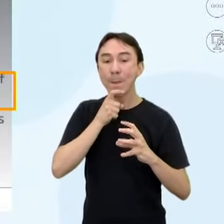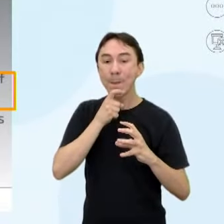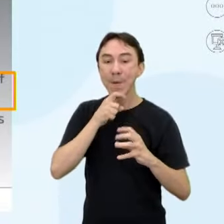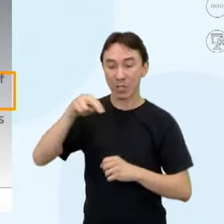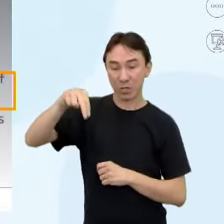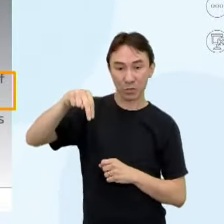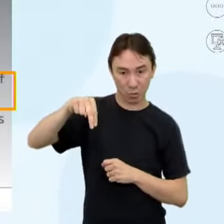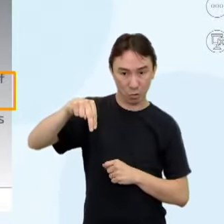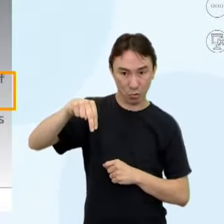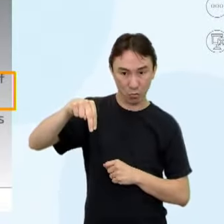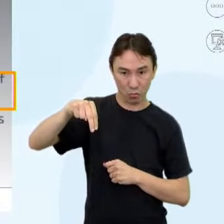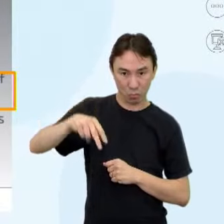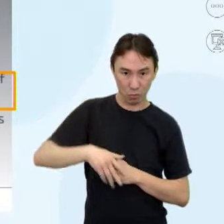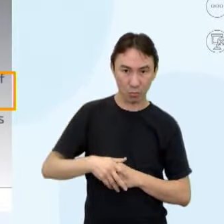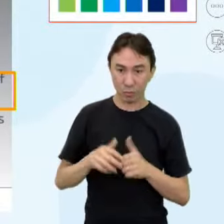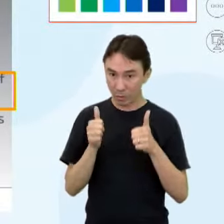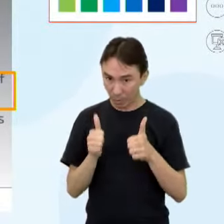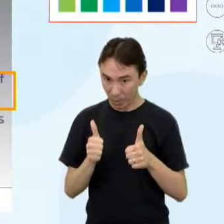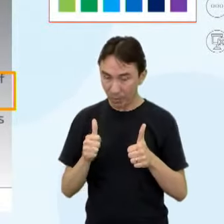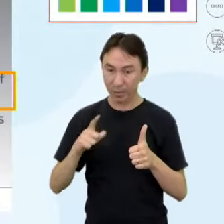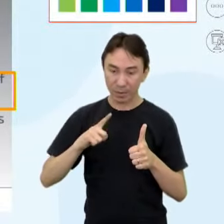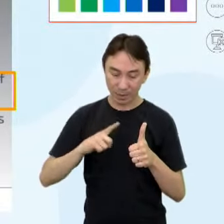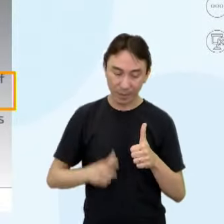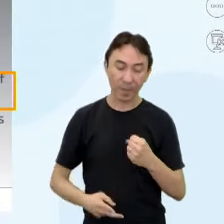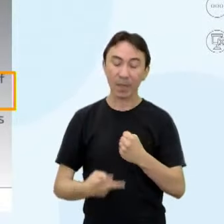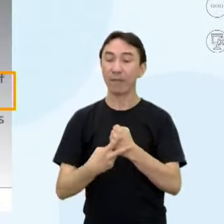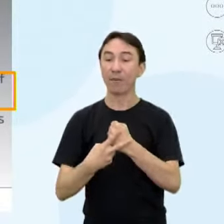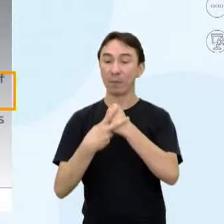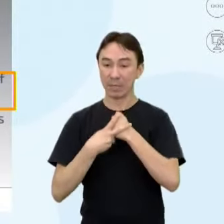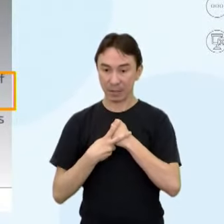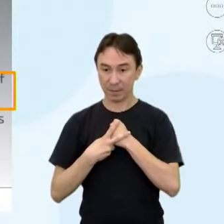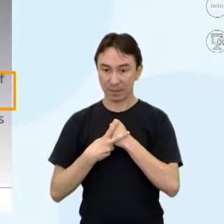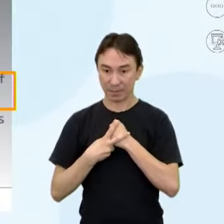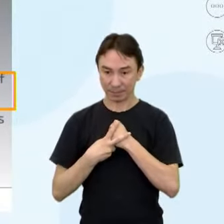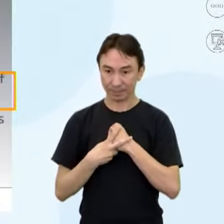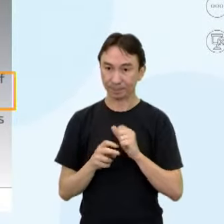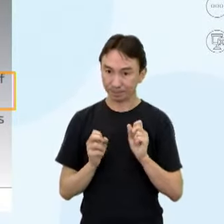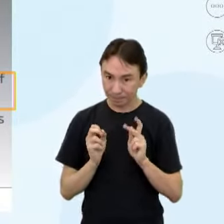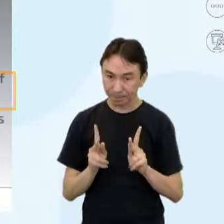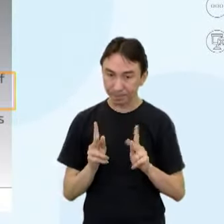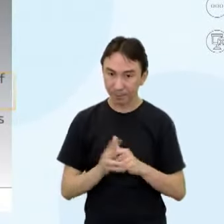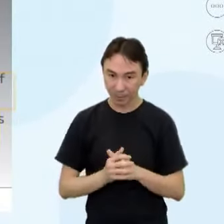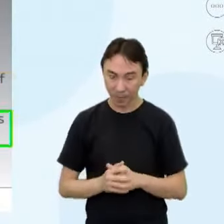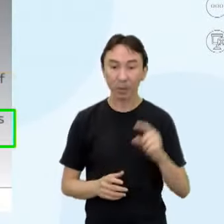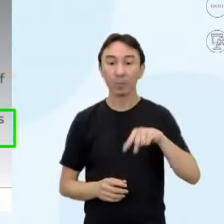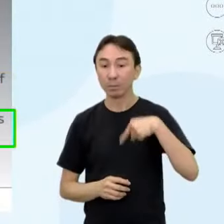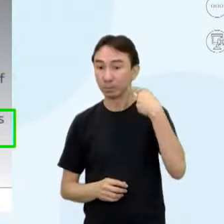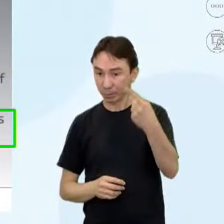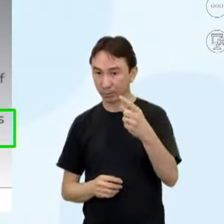voz passiva aí pra gente. Apagando aqui. Próximo parágrafozinho.